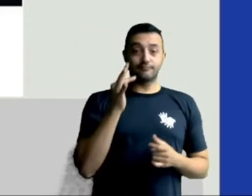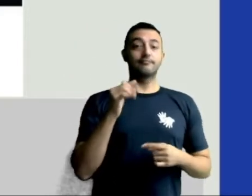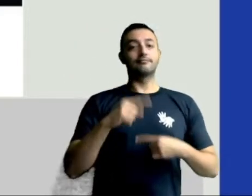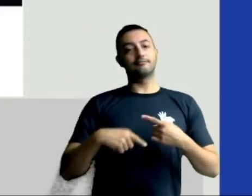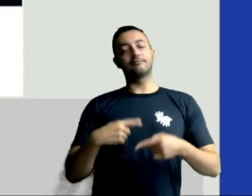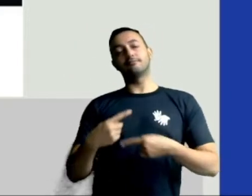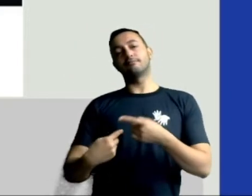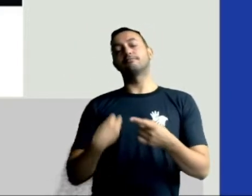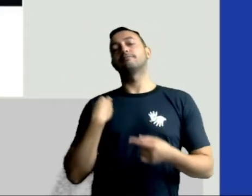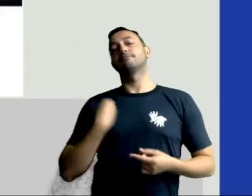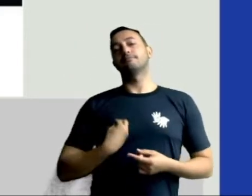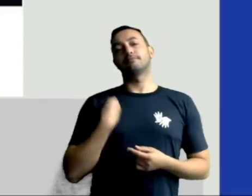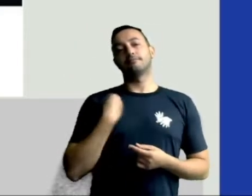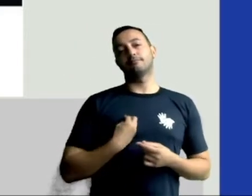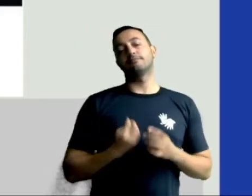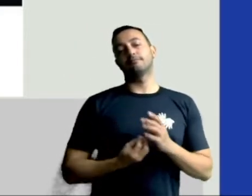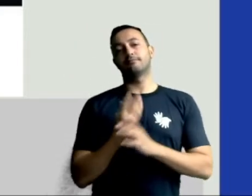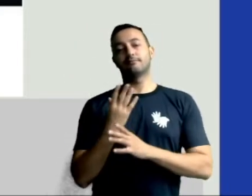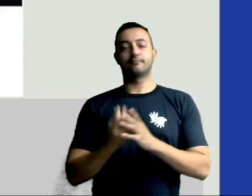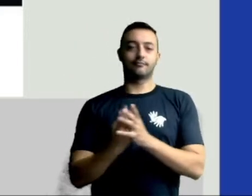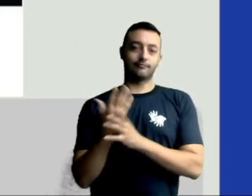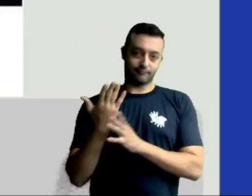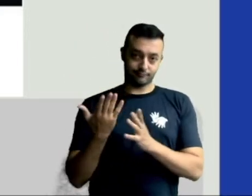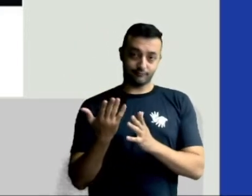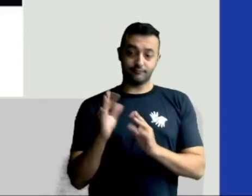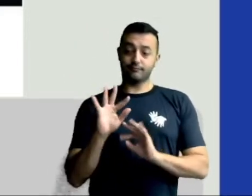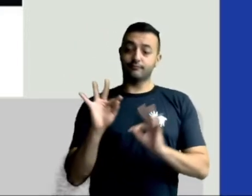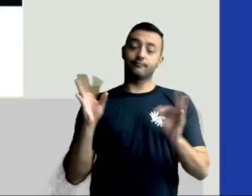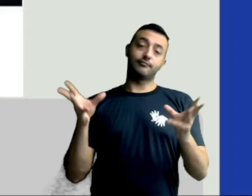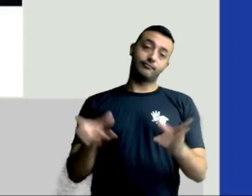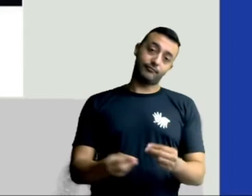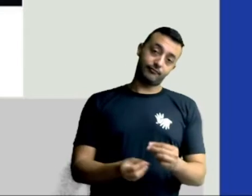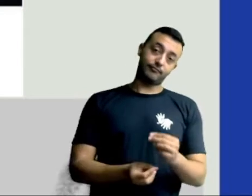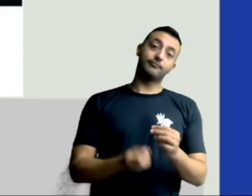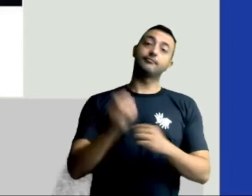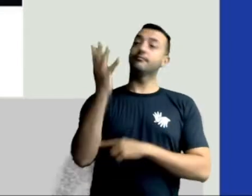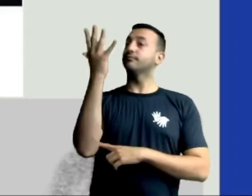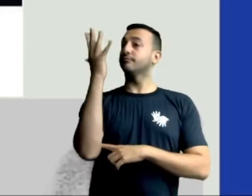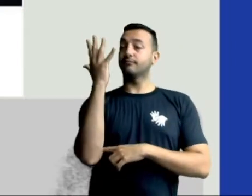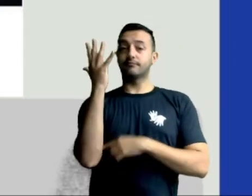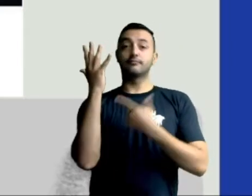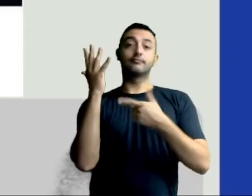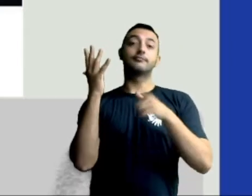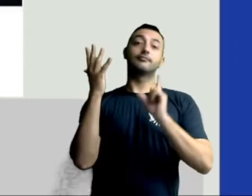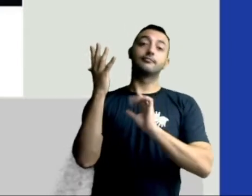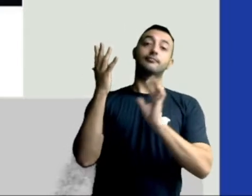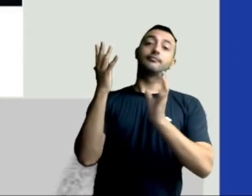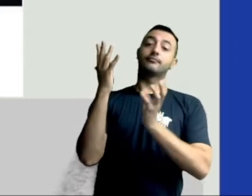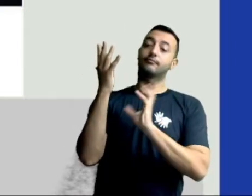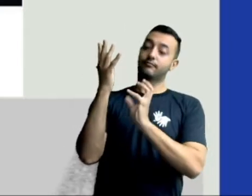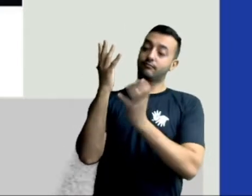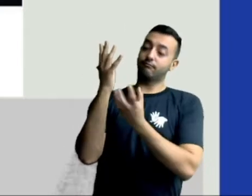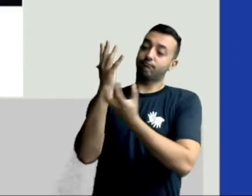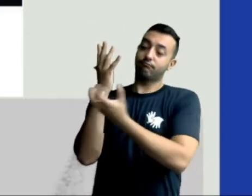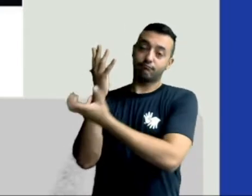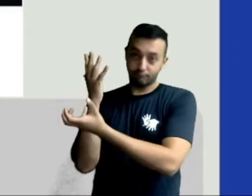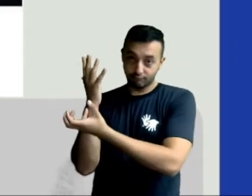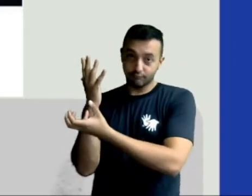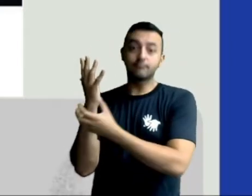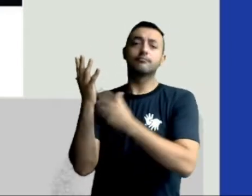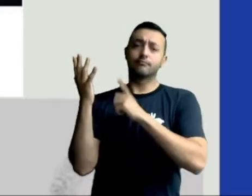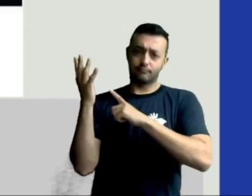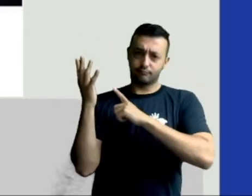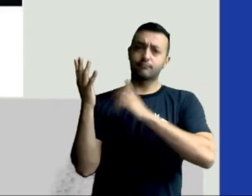do ciclo de vida de várias plantas. Todas as árvores, antes de dar frutos, elas ficam floridas, né?